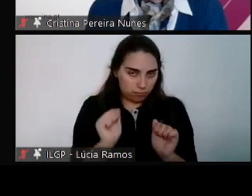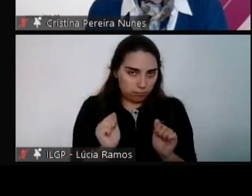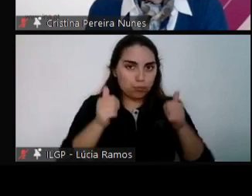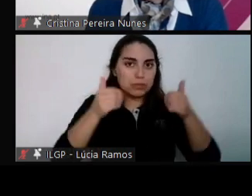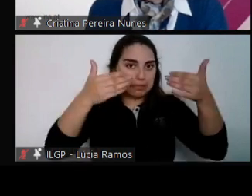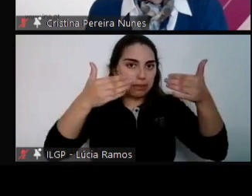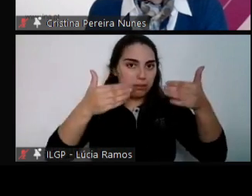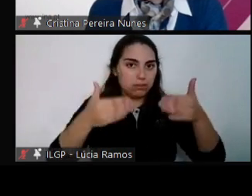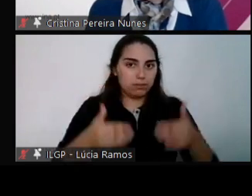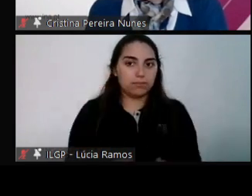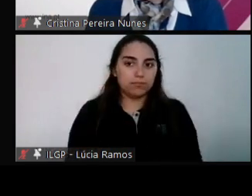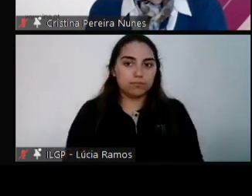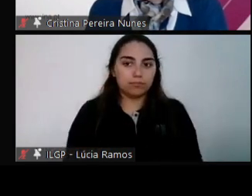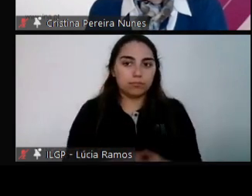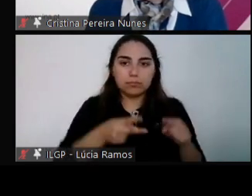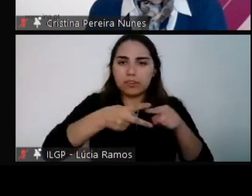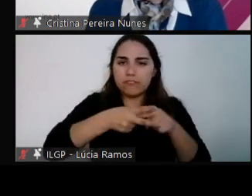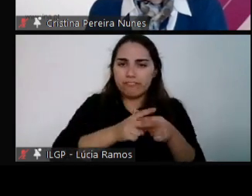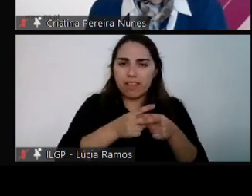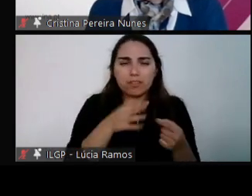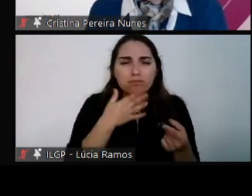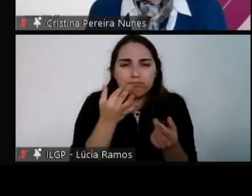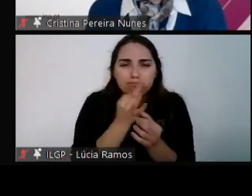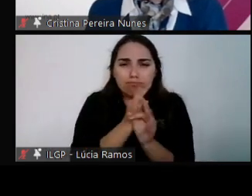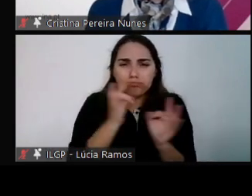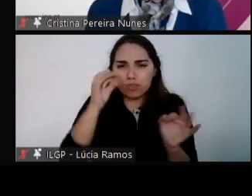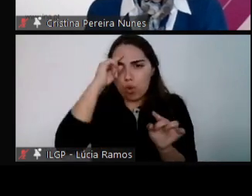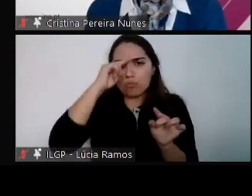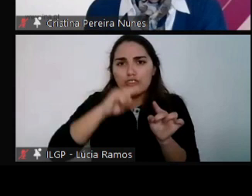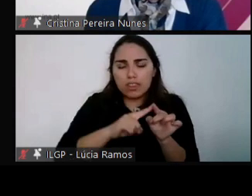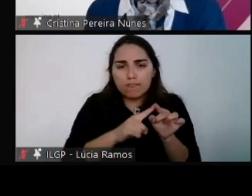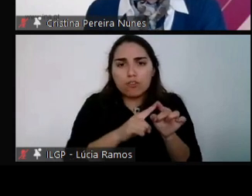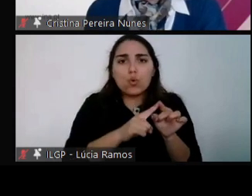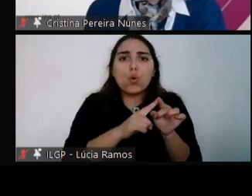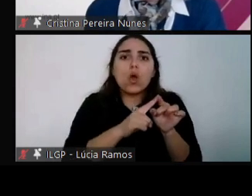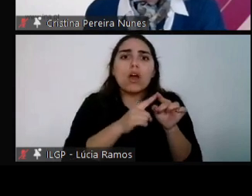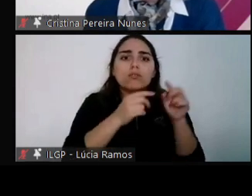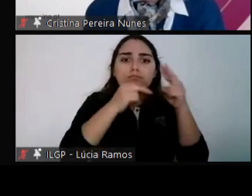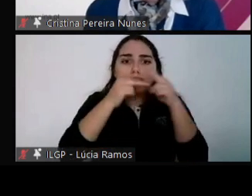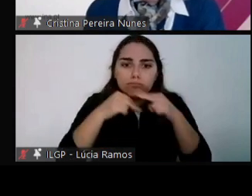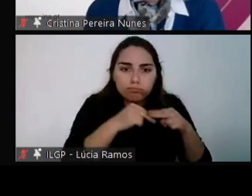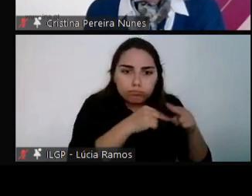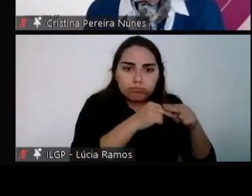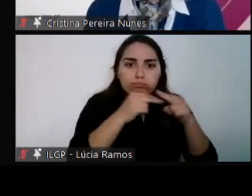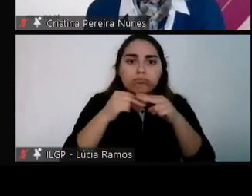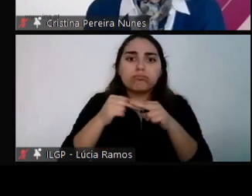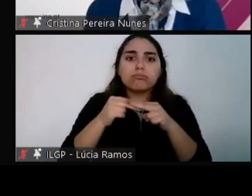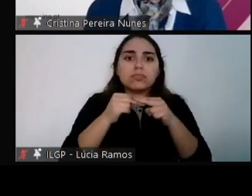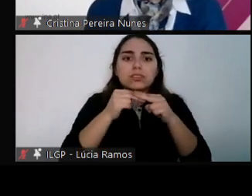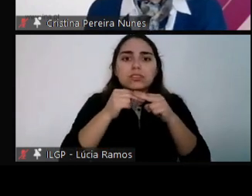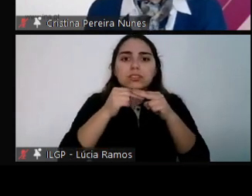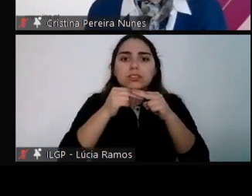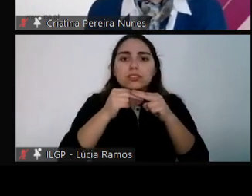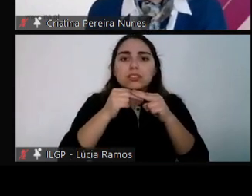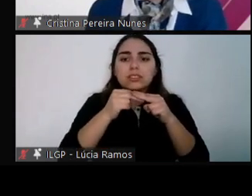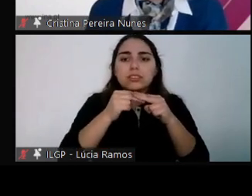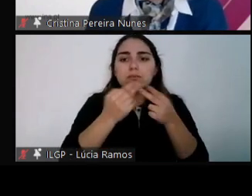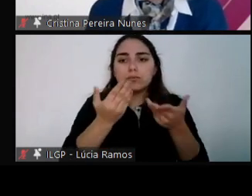é uma ferramenta fantástica para nós podermos construir aquilo que são os dashboards, que aliás é aquilo que vocês estão a ver ali naquela imagem. Aquilo é um dashboard. É uma matéria muito